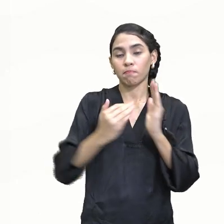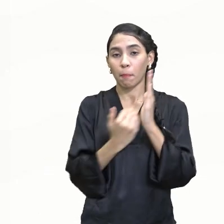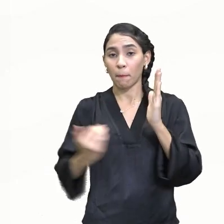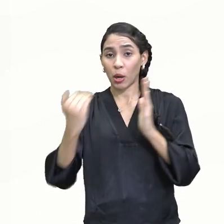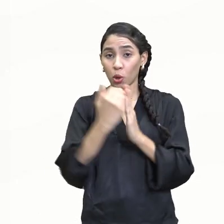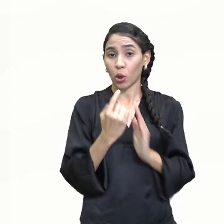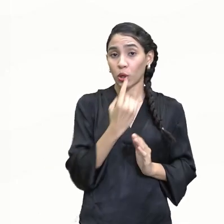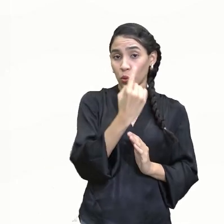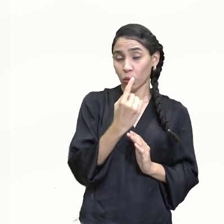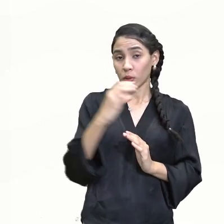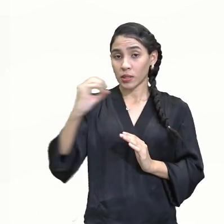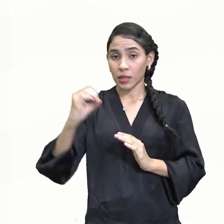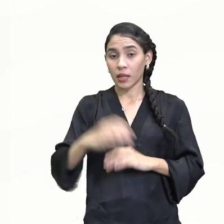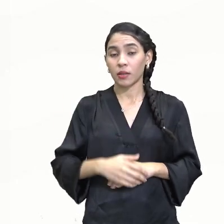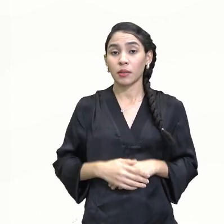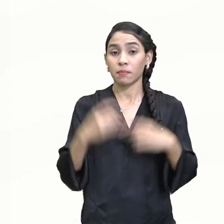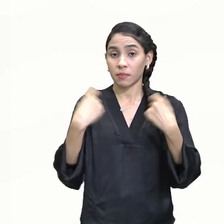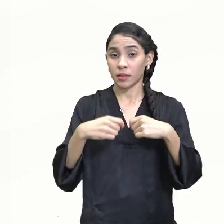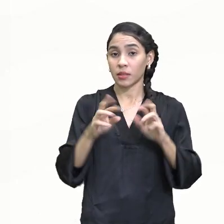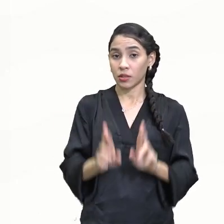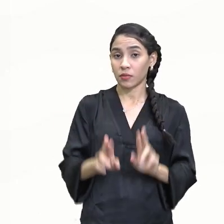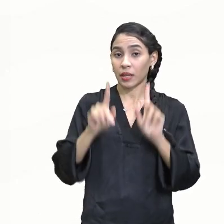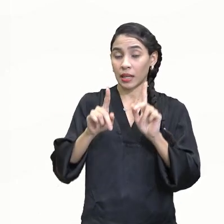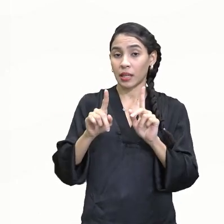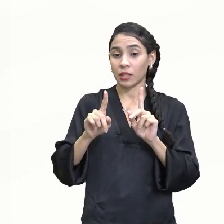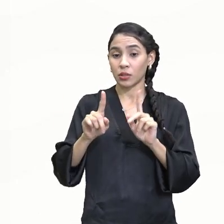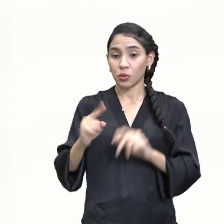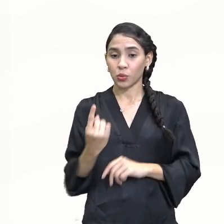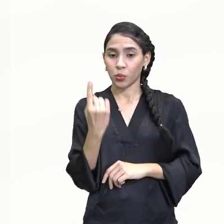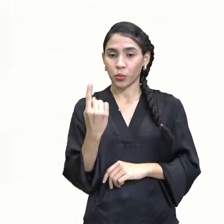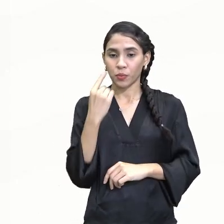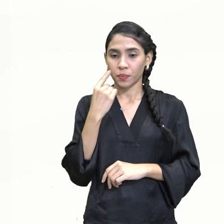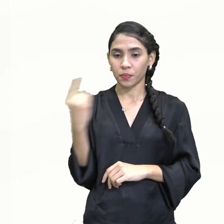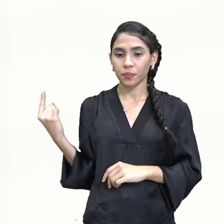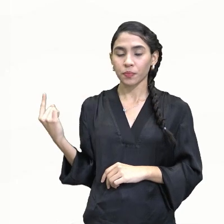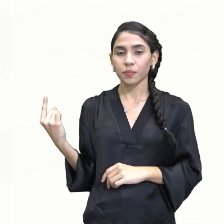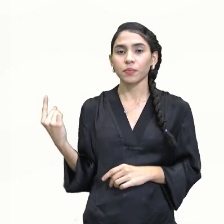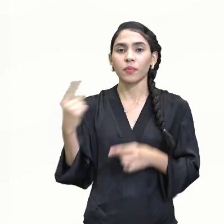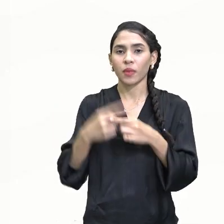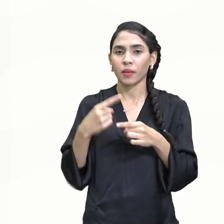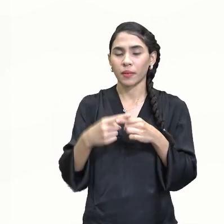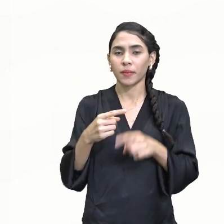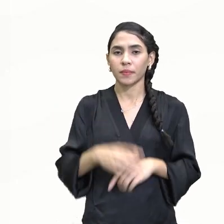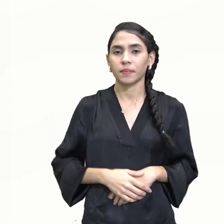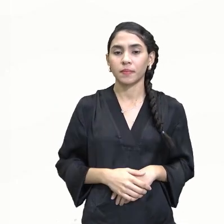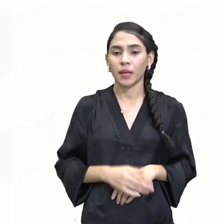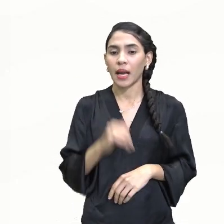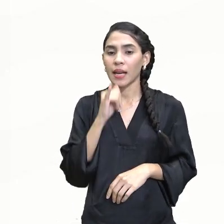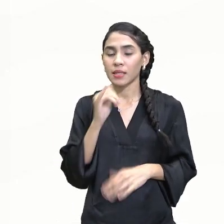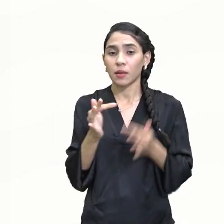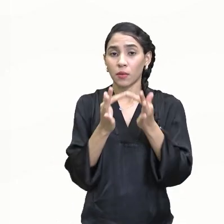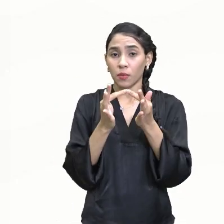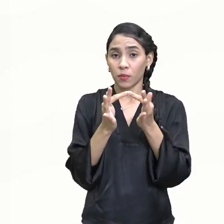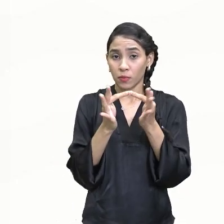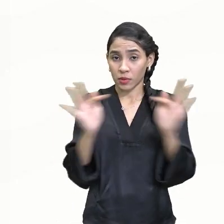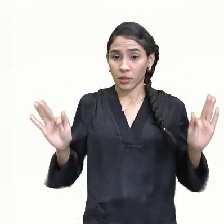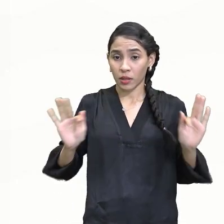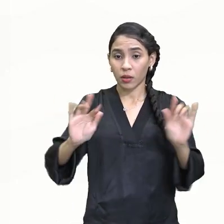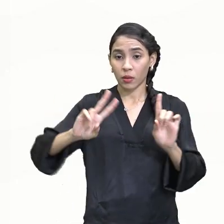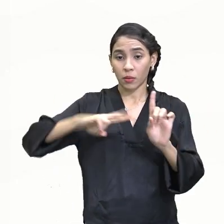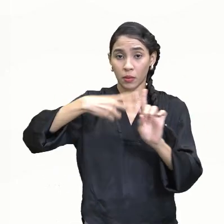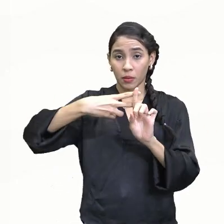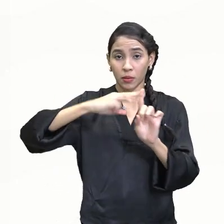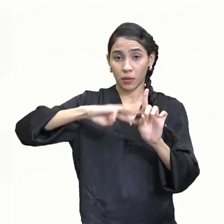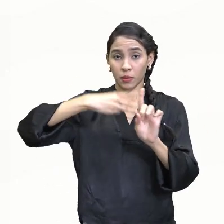que 0 e eles têm que ser diferente de 1. Por quê, professora? Quando se fala em função